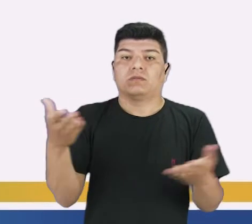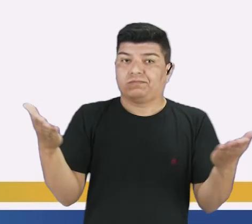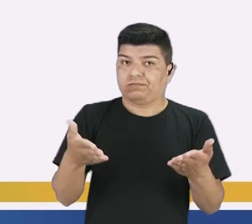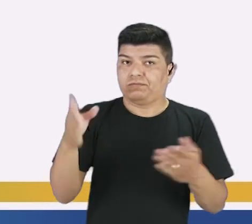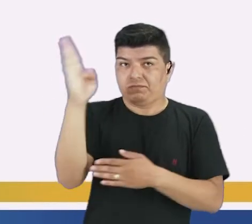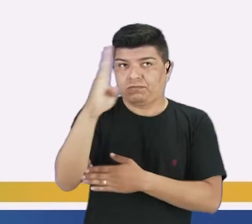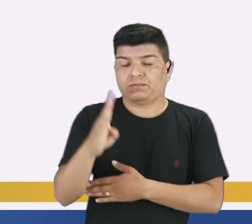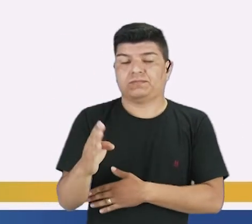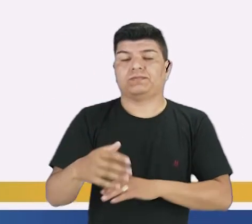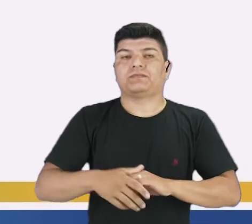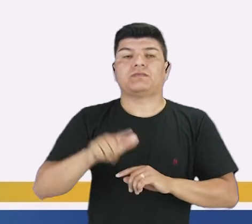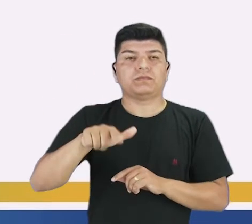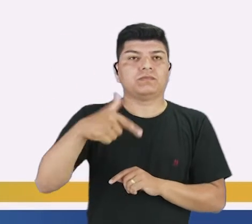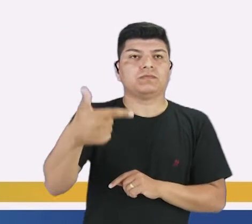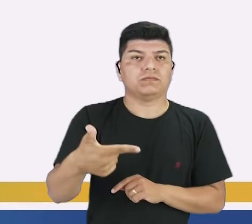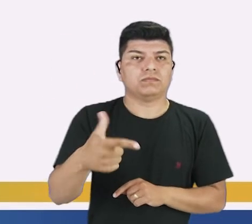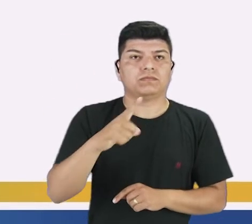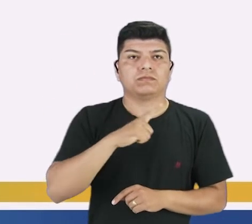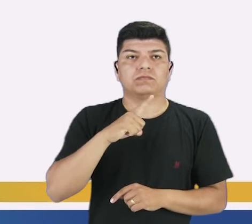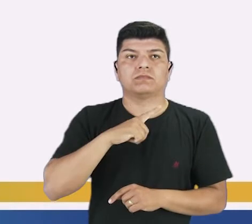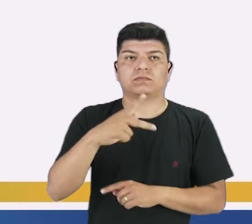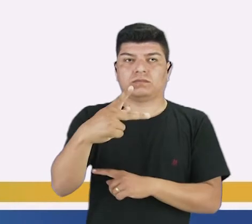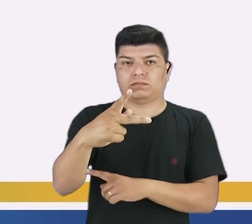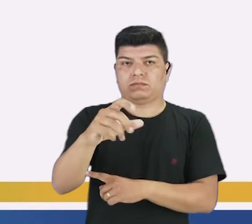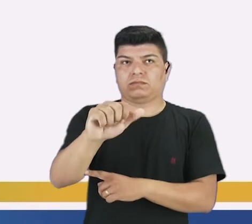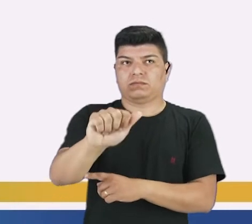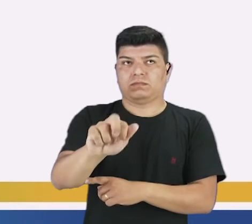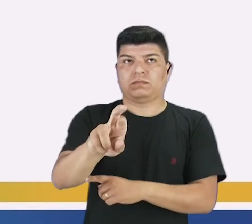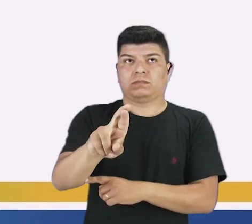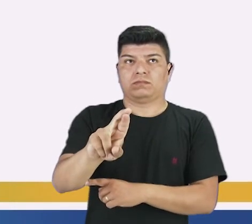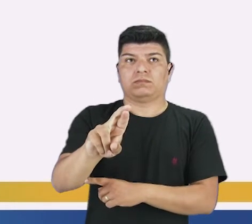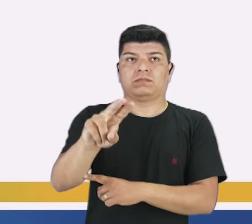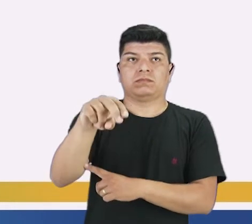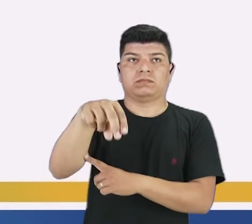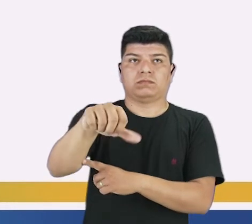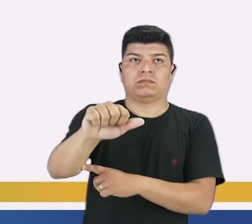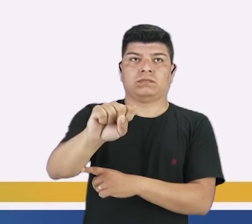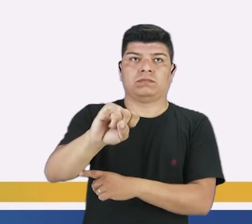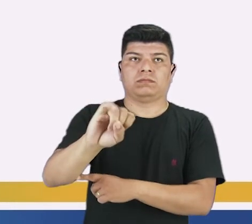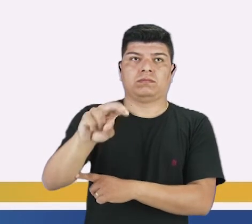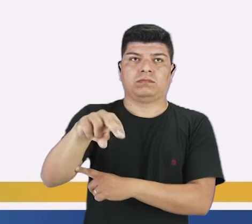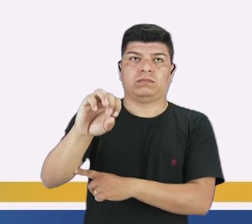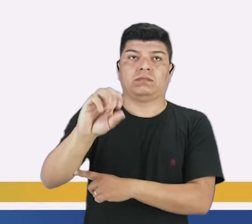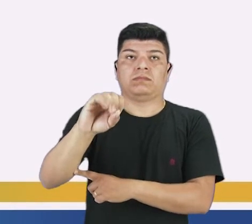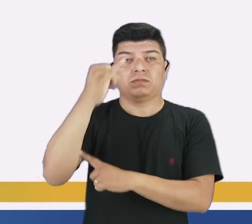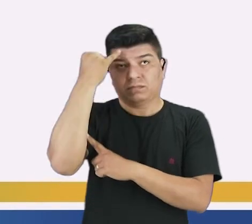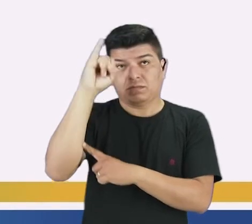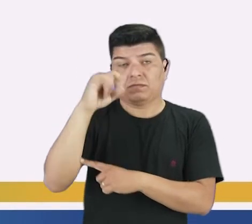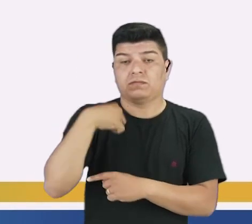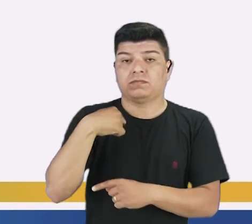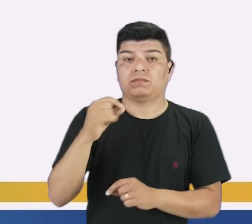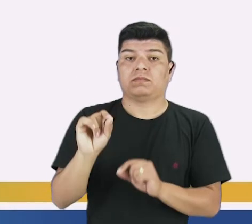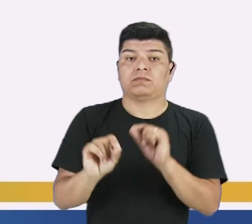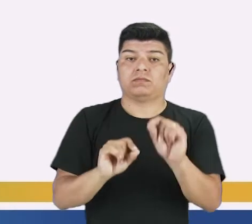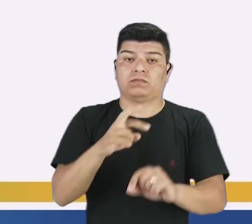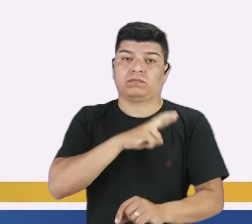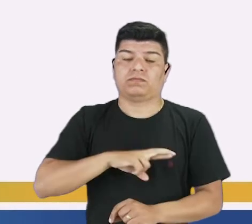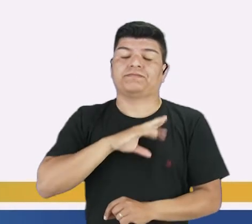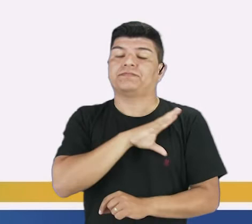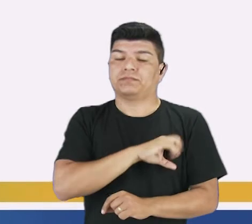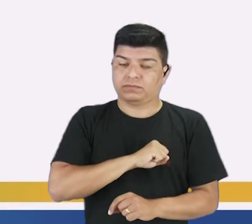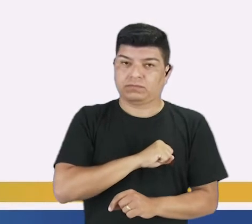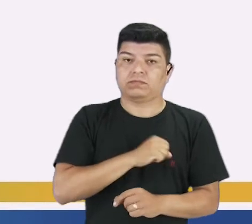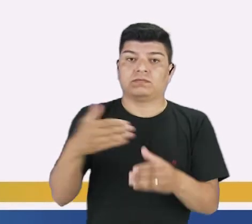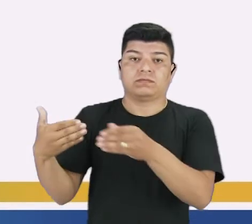Brasil. Logo em seguida, o parnasianismo, que refutou as ideias subjetivistas do romantismo